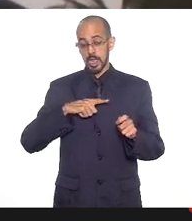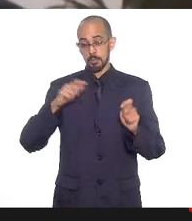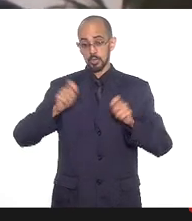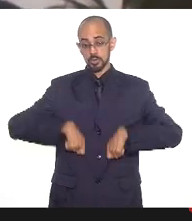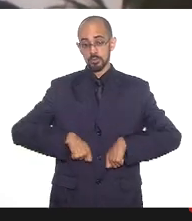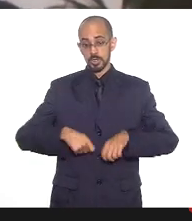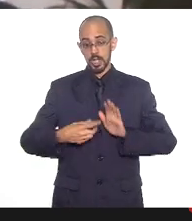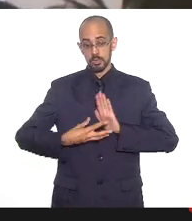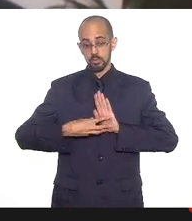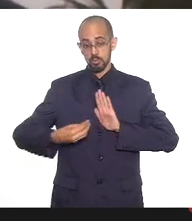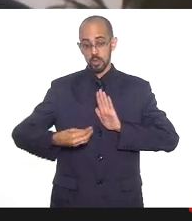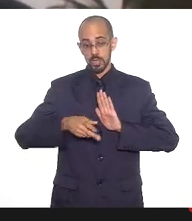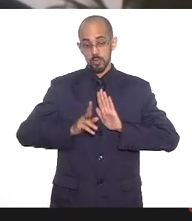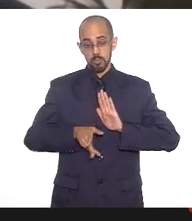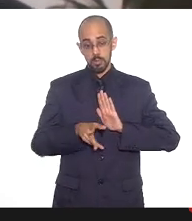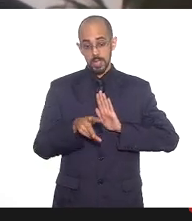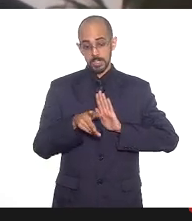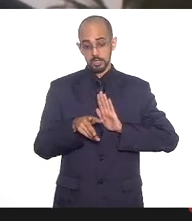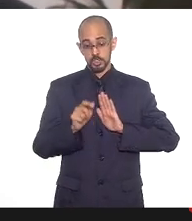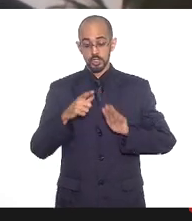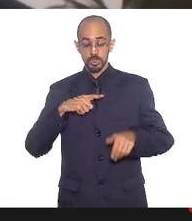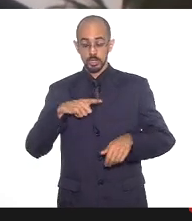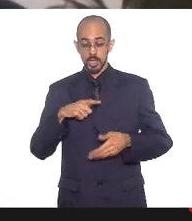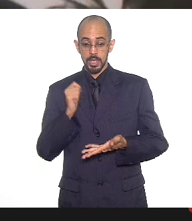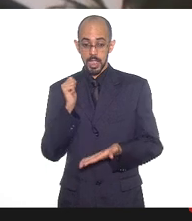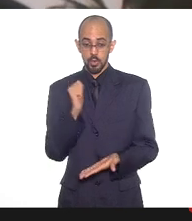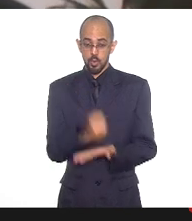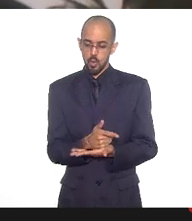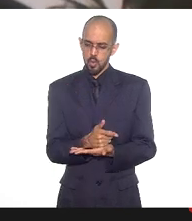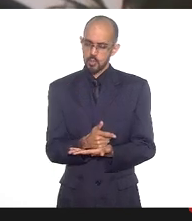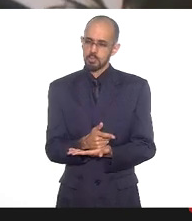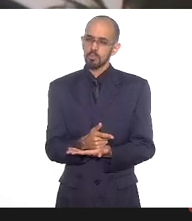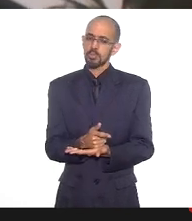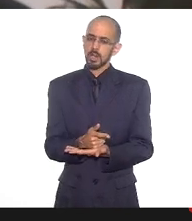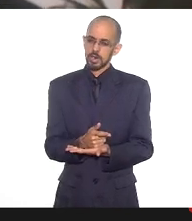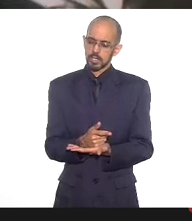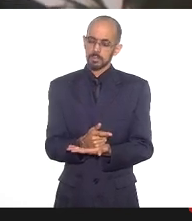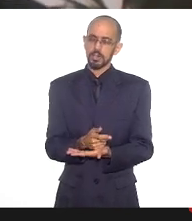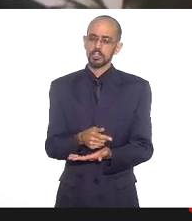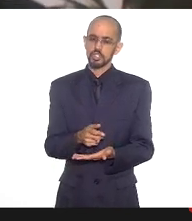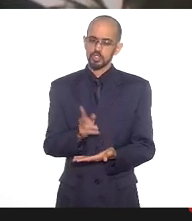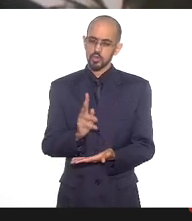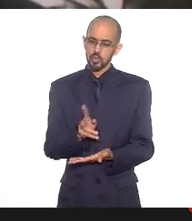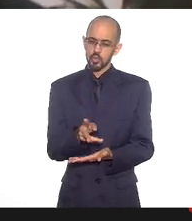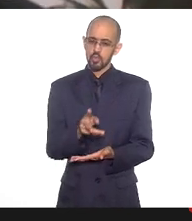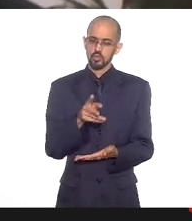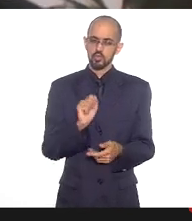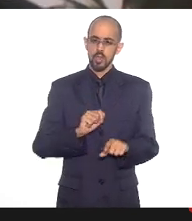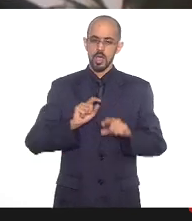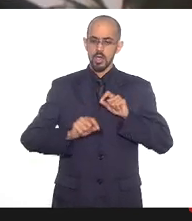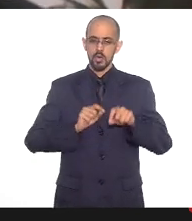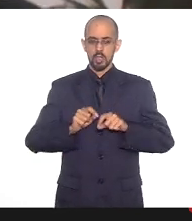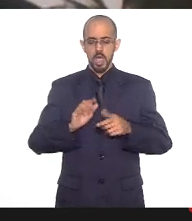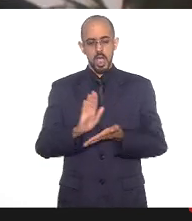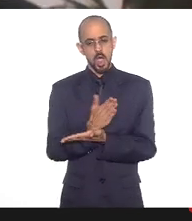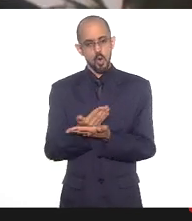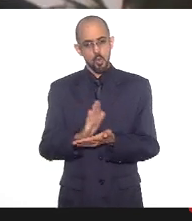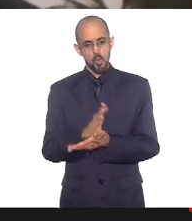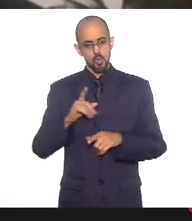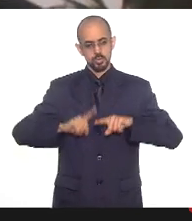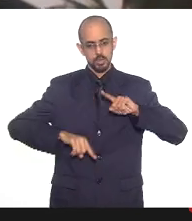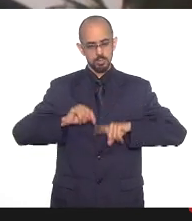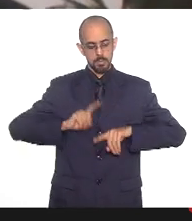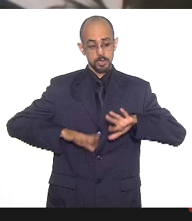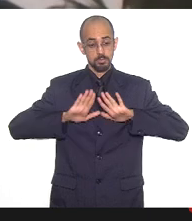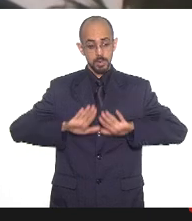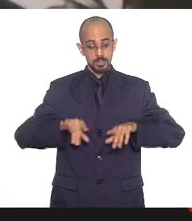em que a aquisição no intuito permanente, né, de forma definitiva, de determinados equipamentos, mas